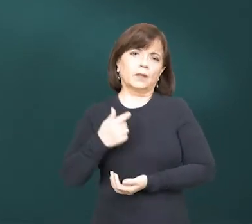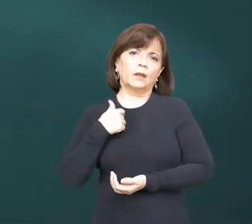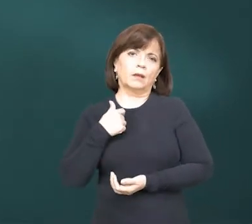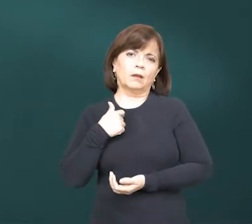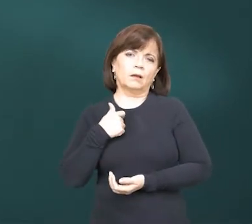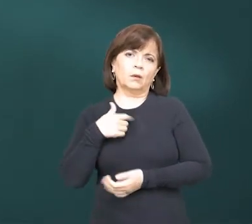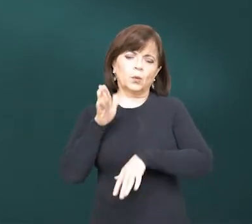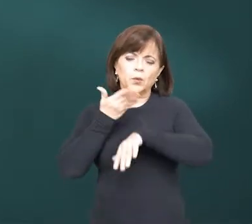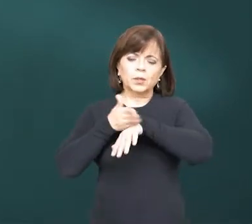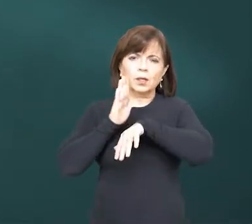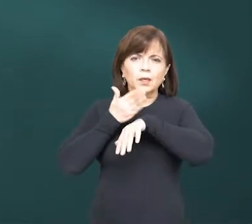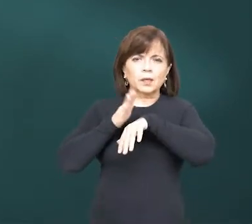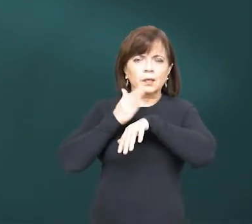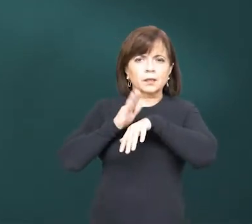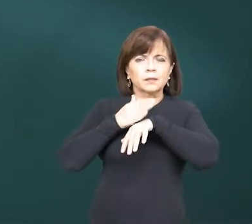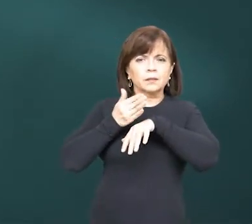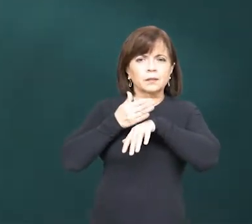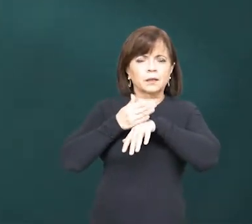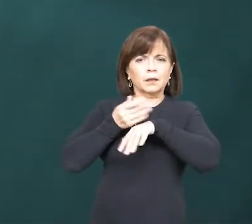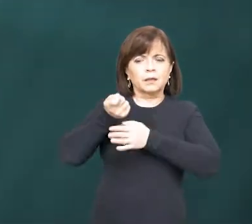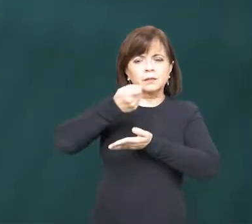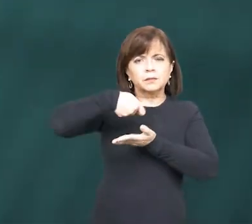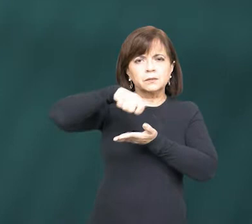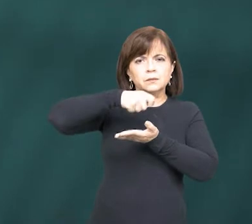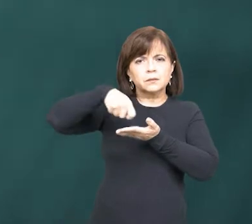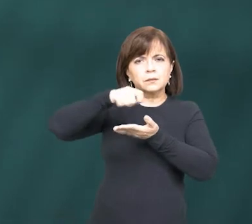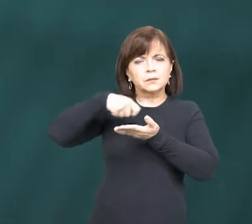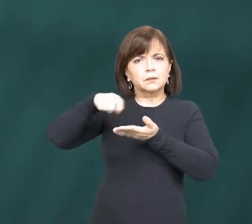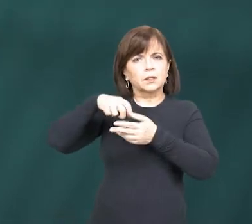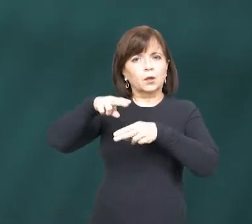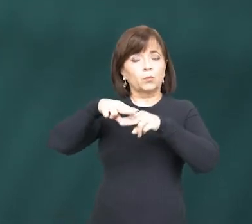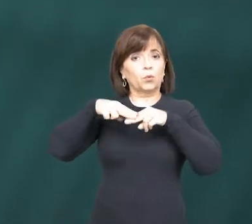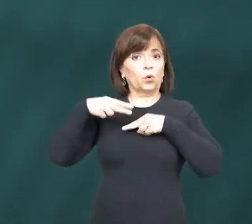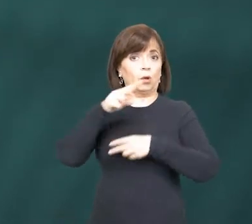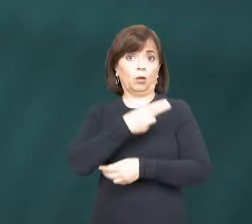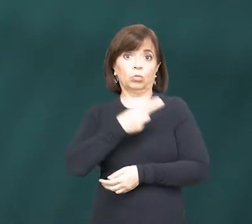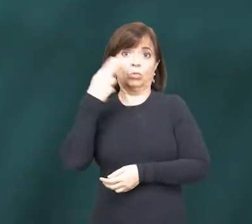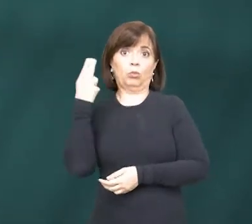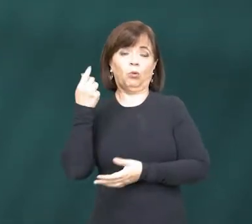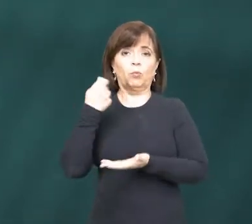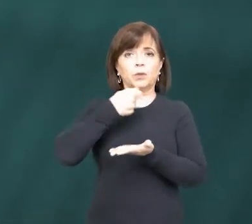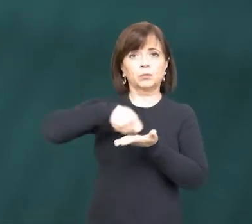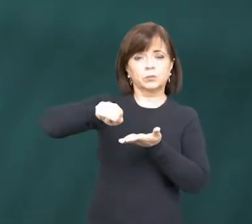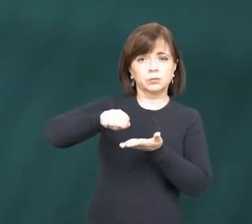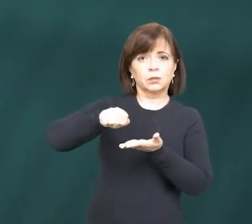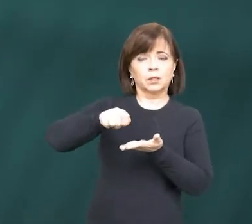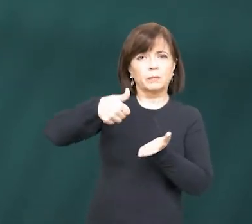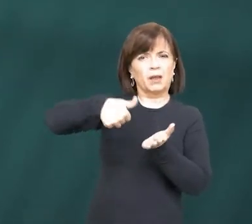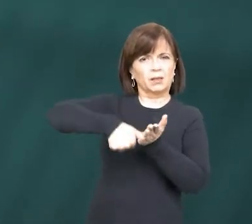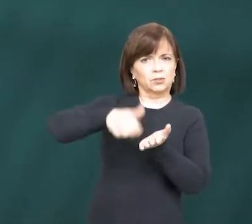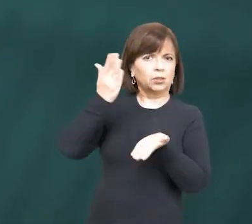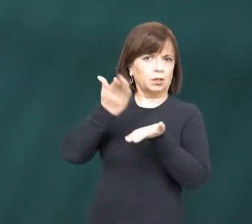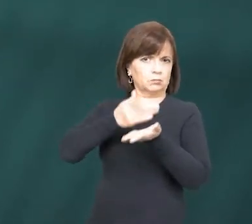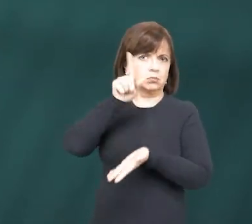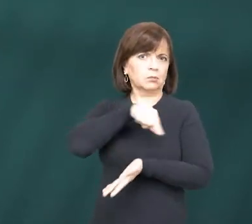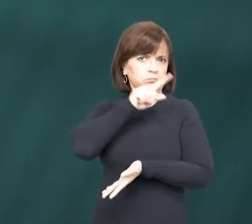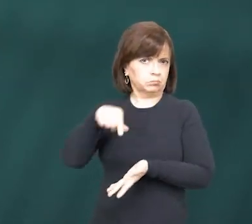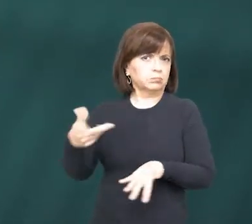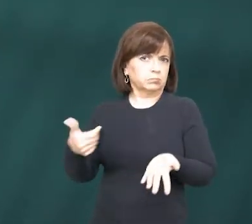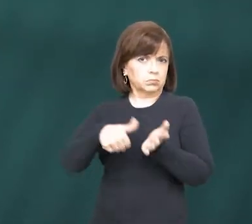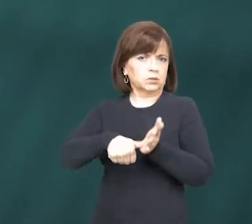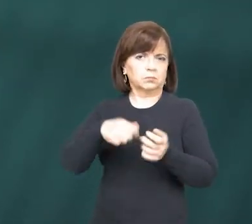Eu treinei a escrita manual para poder ter uma assinatura e deixar de usar digital em documento.